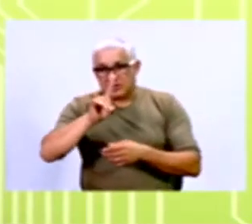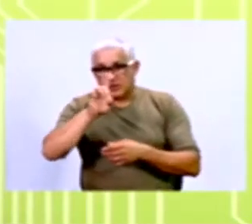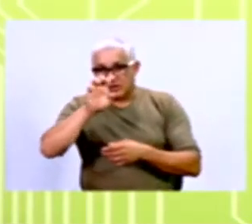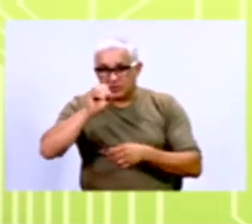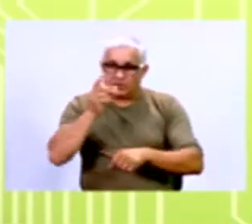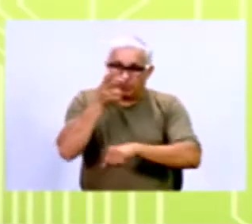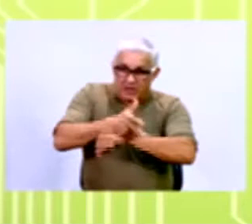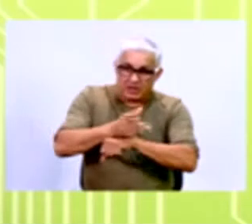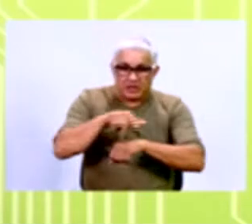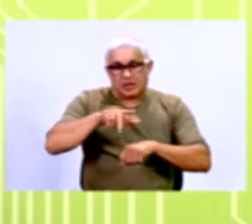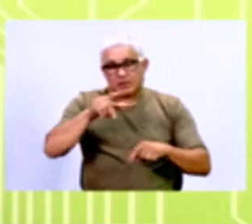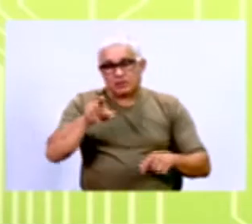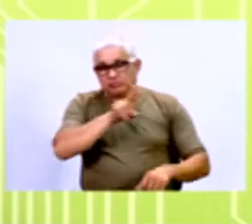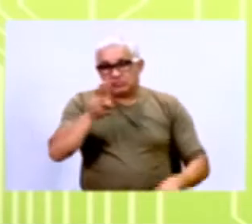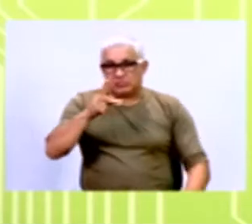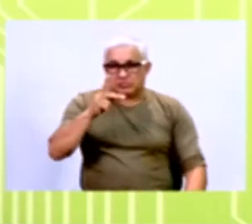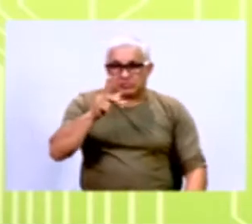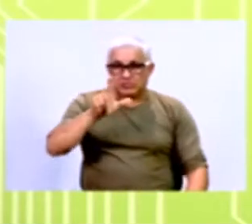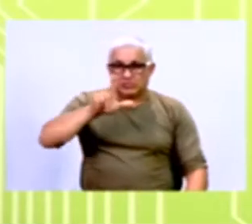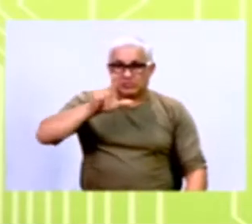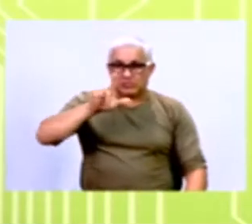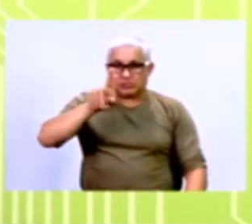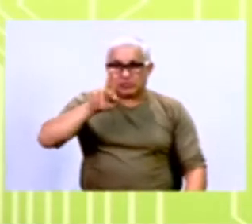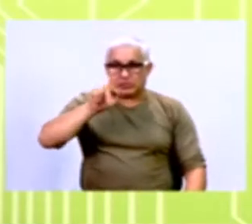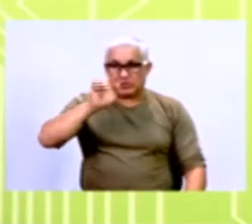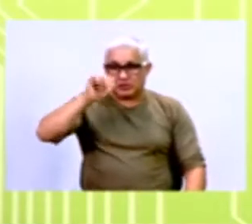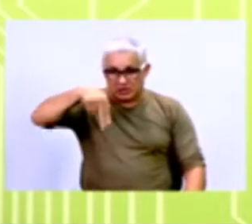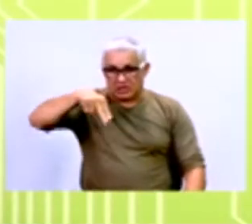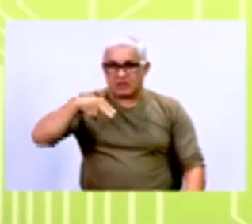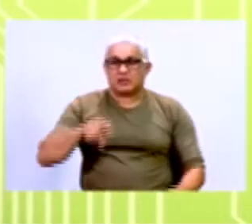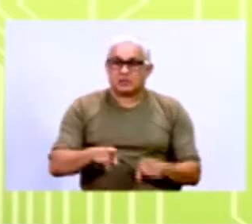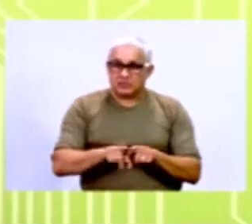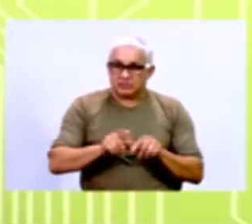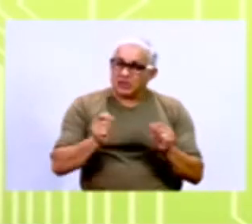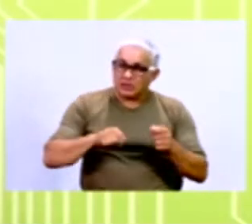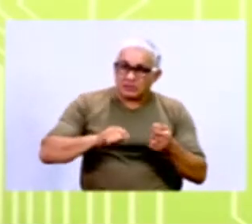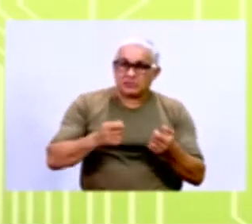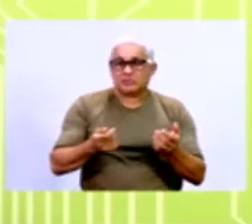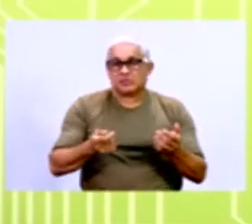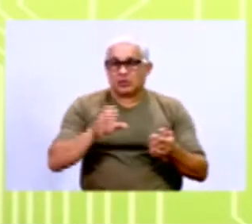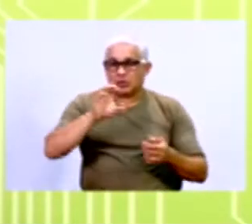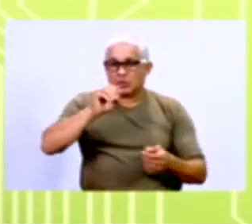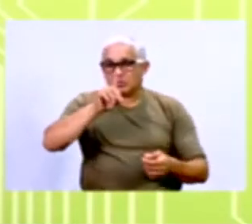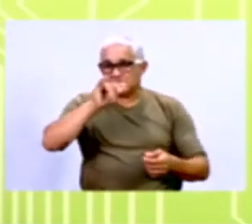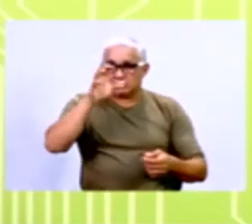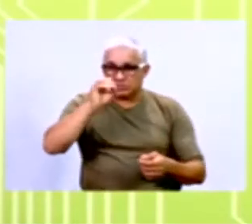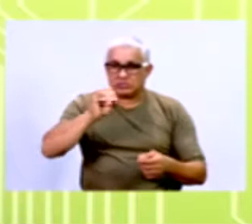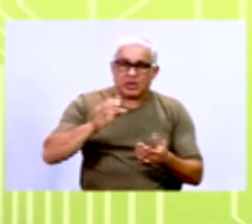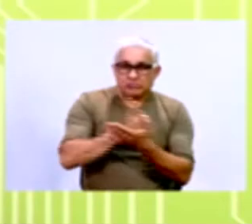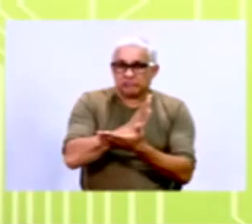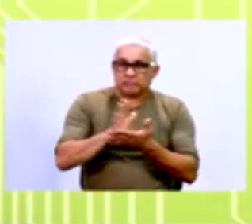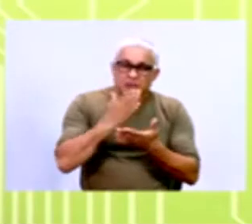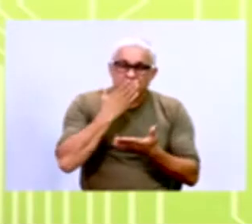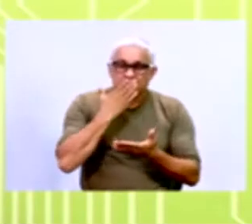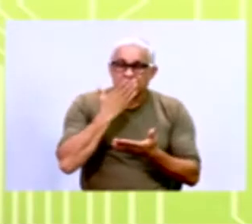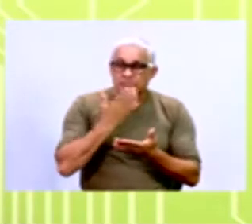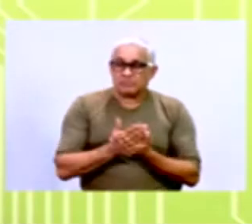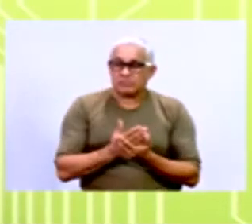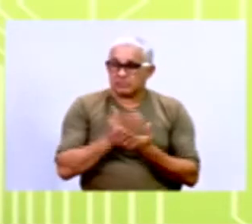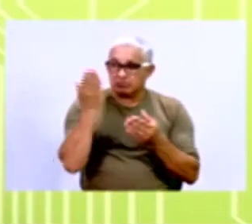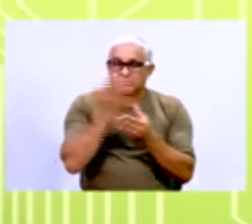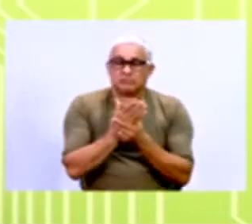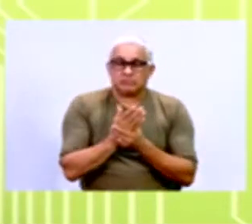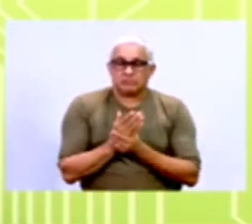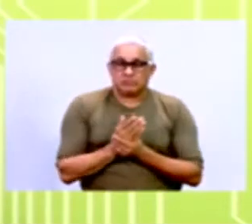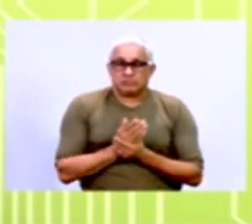Ele é um plugin que vai fazer essa codificação e decodificação. Então, muitas vezes, alguns formatos de